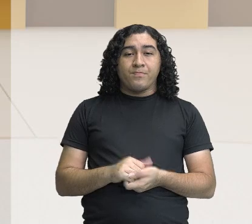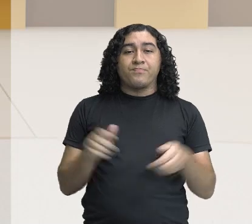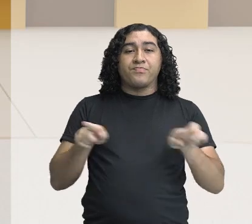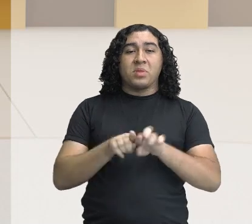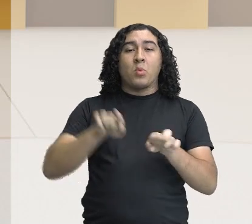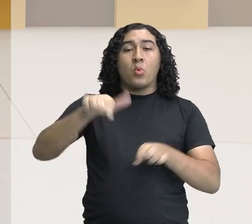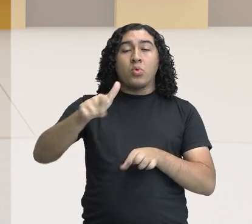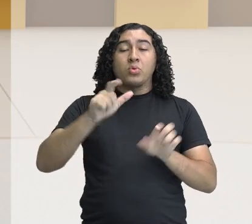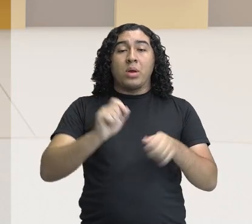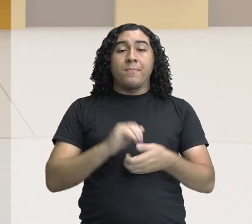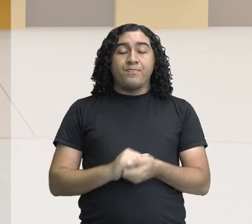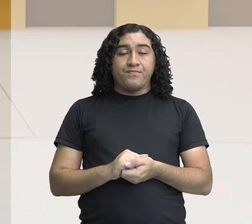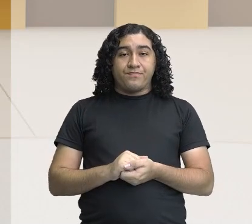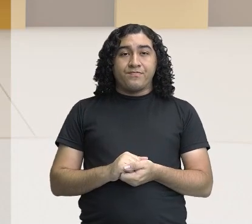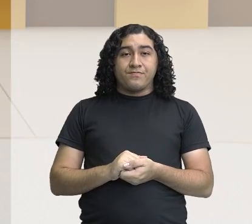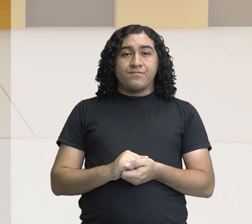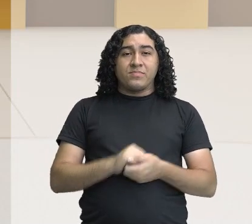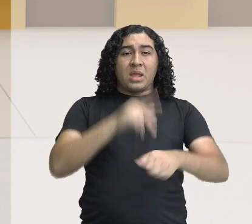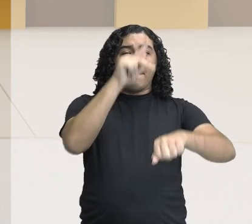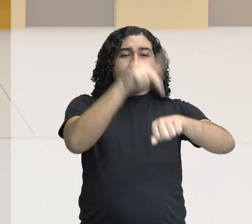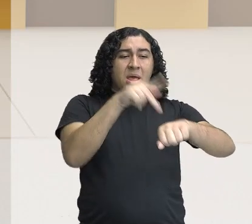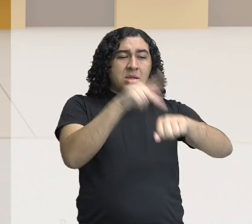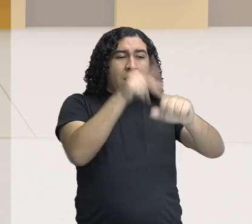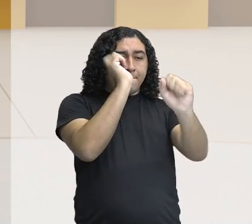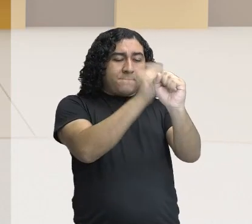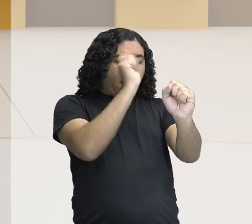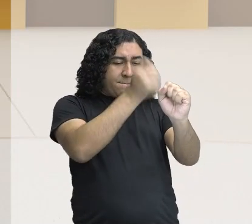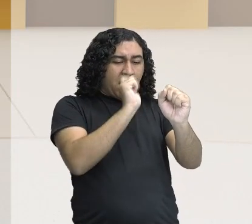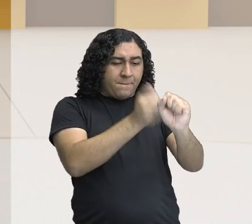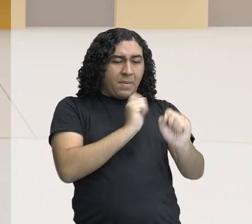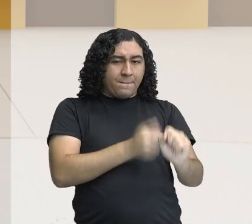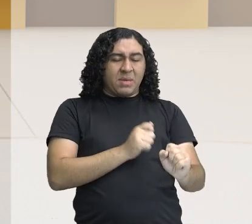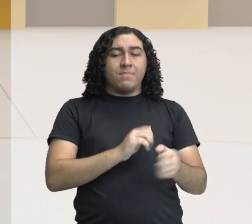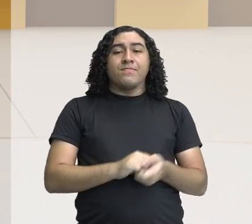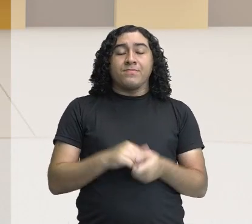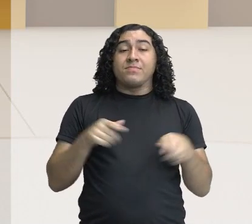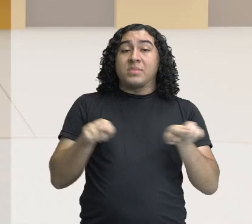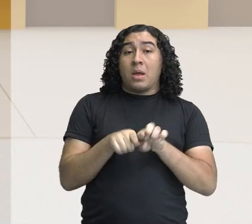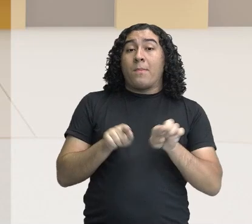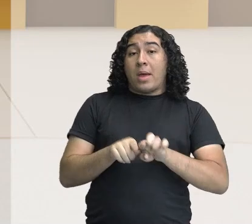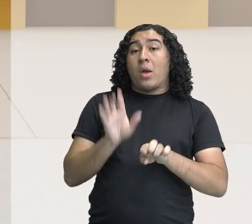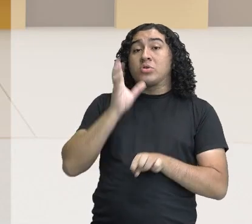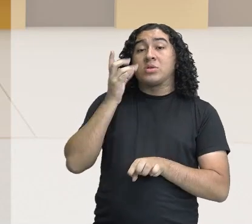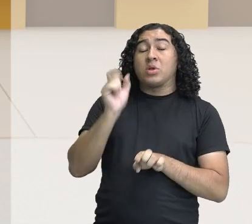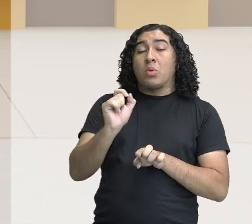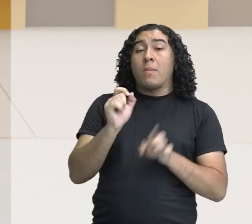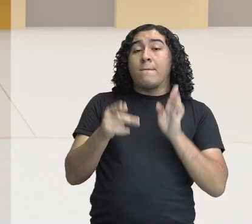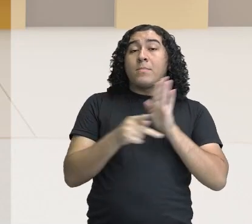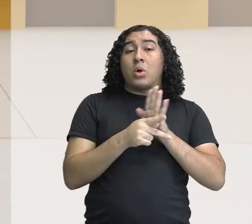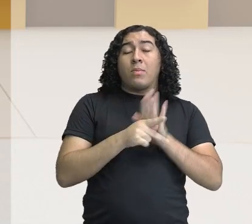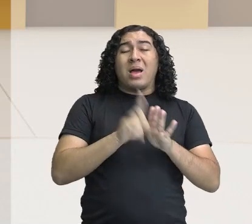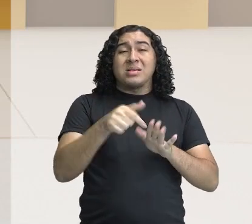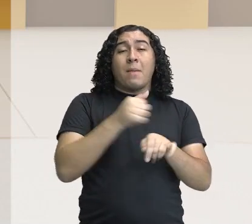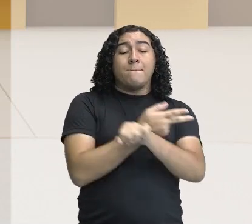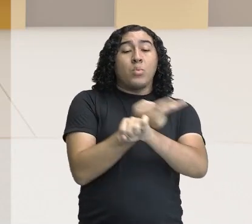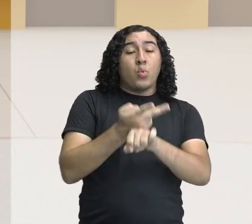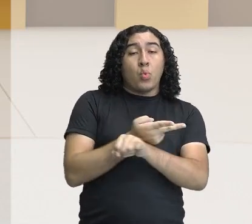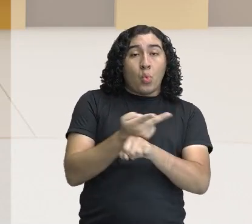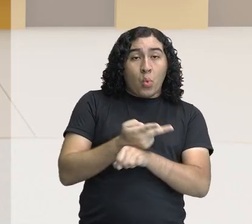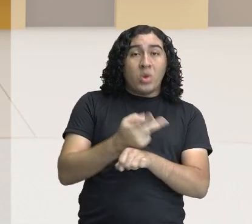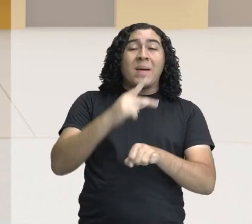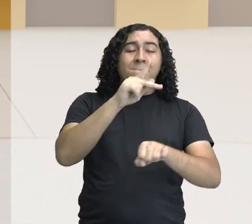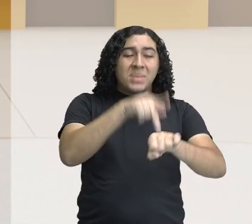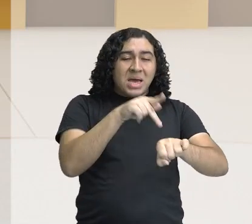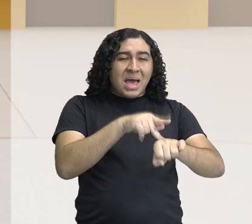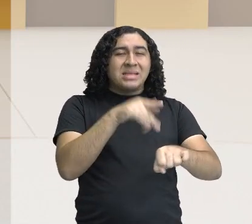a mineração. A gente observa que a mineração ela também vai ser um fator, essa busca por recursos